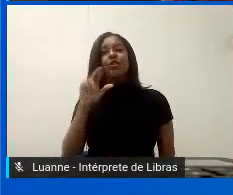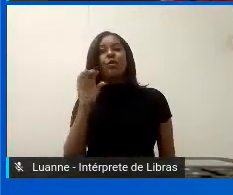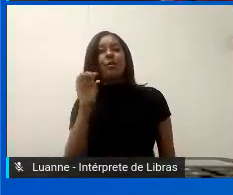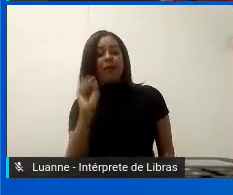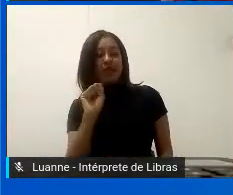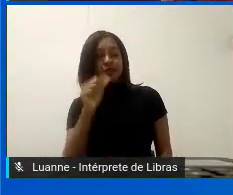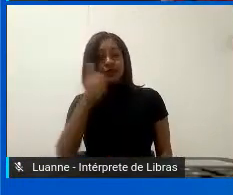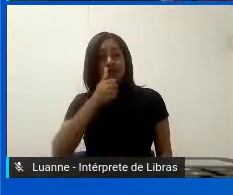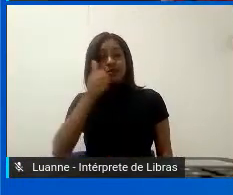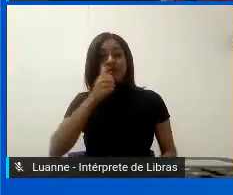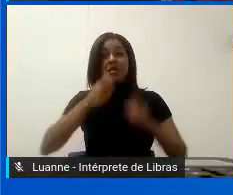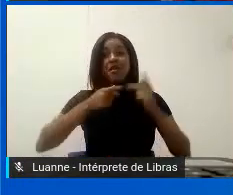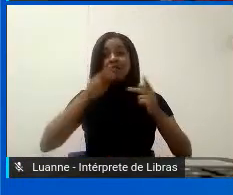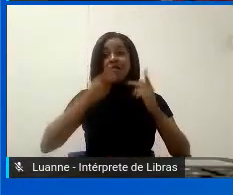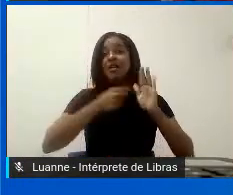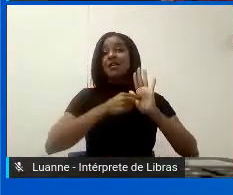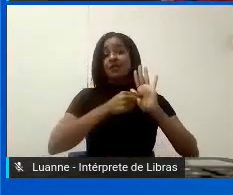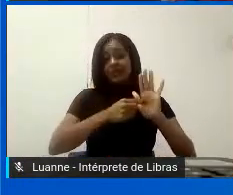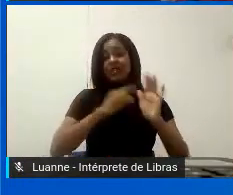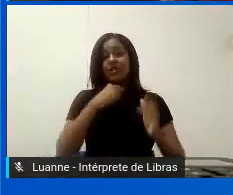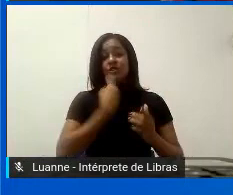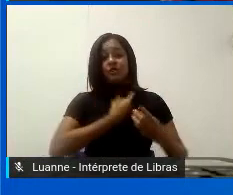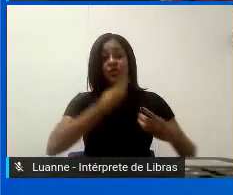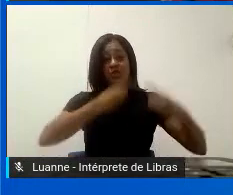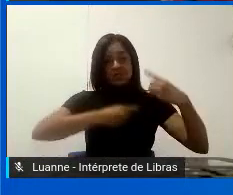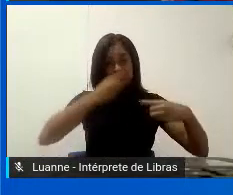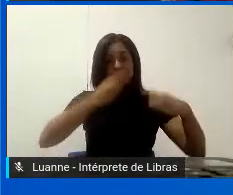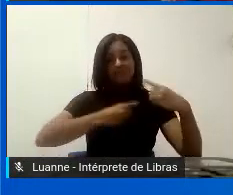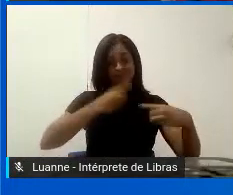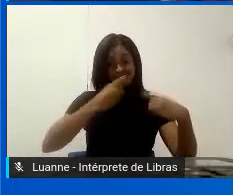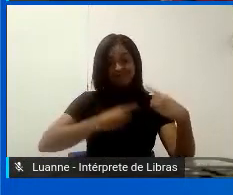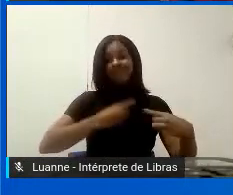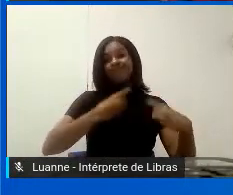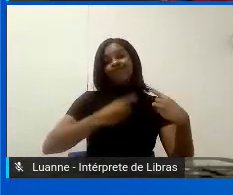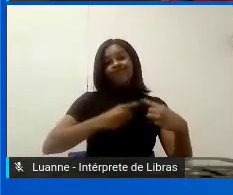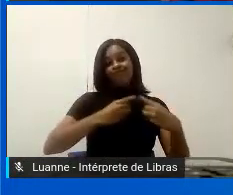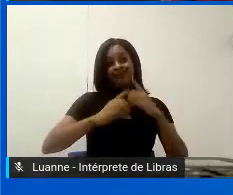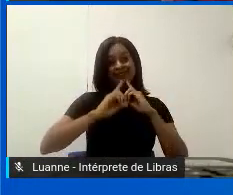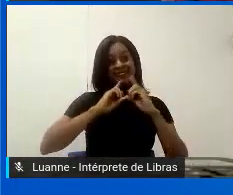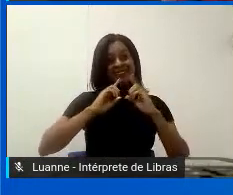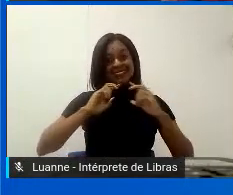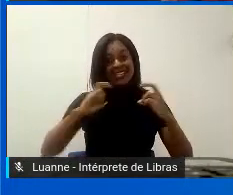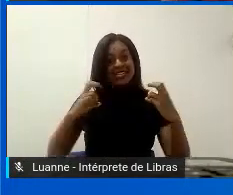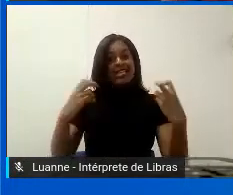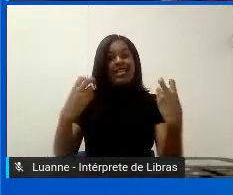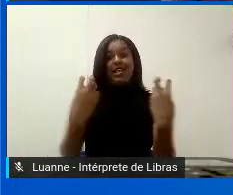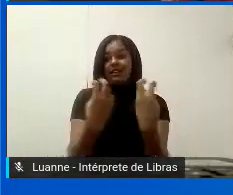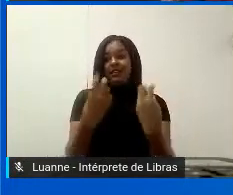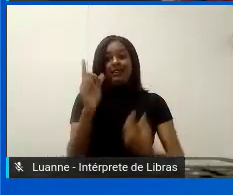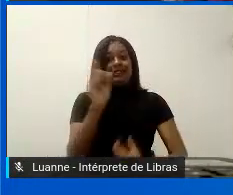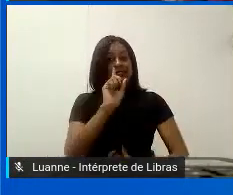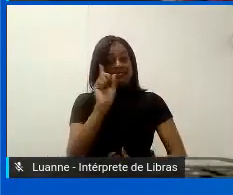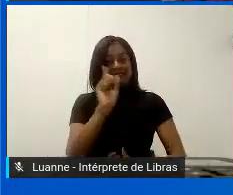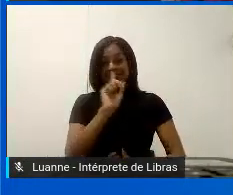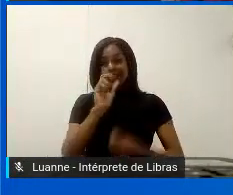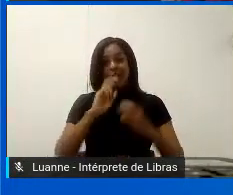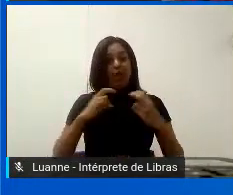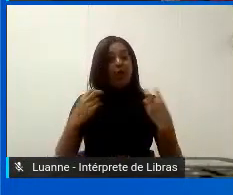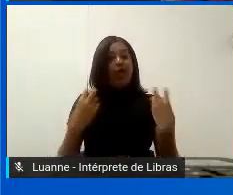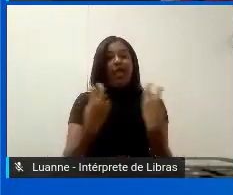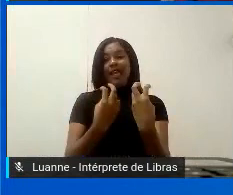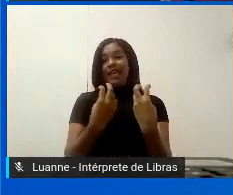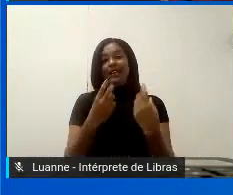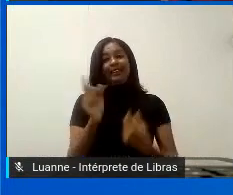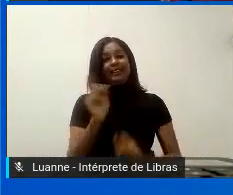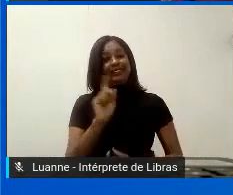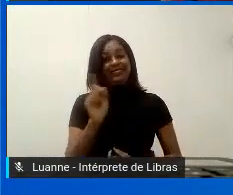nosso debate dessa mesa redonda né que não é redonda né nem presencialmente redonda né e agora né